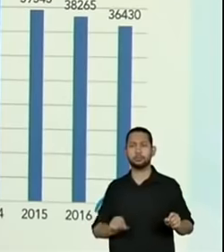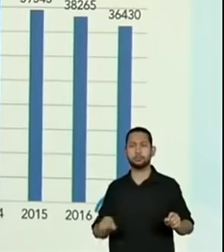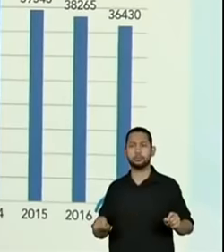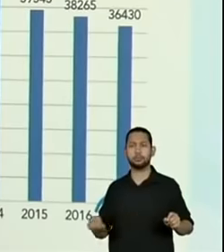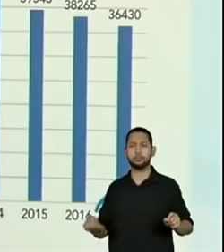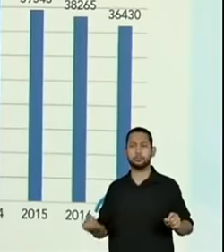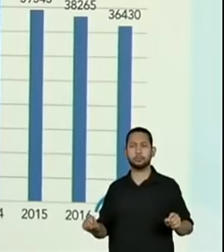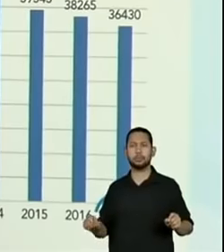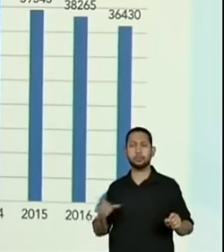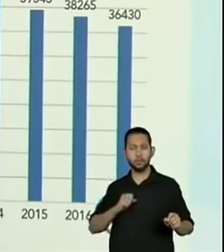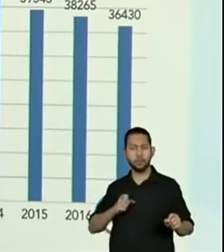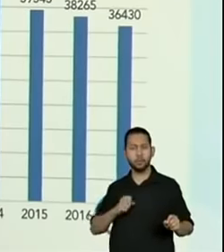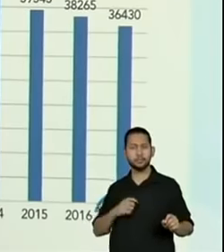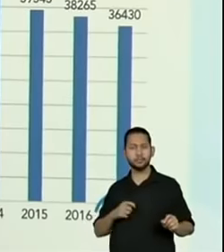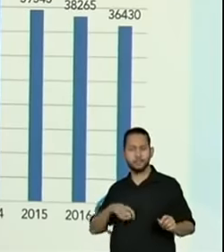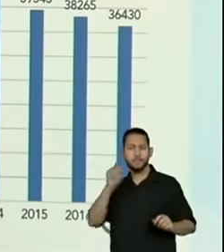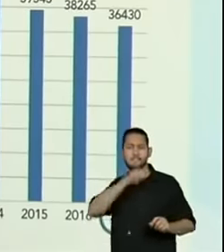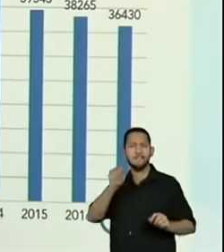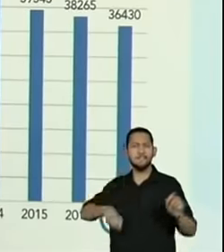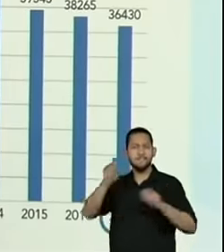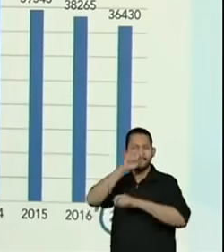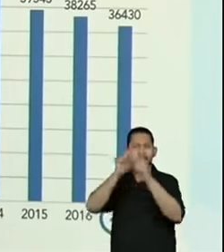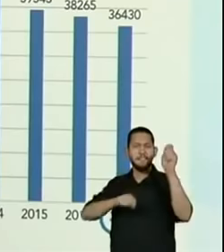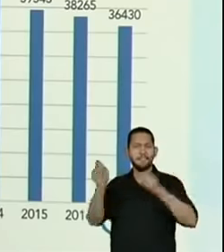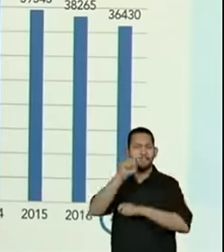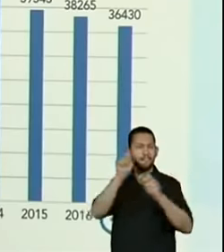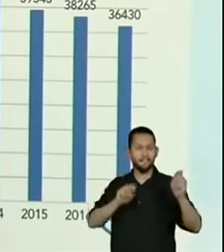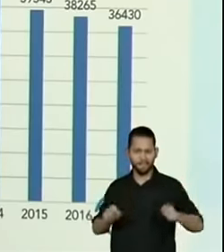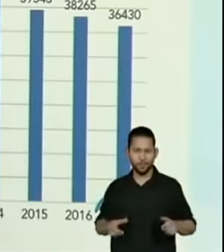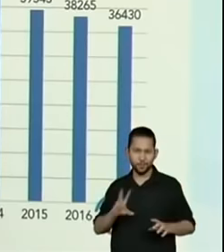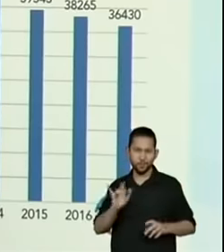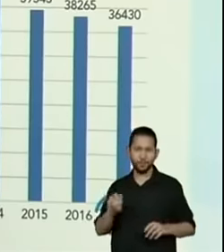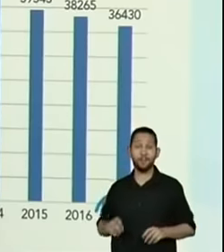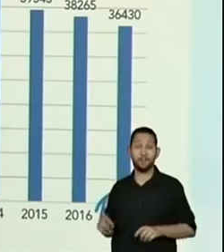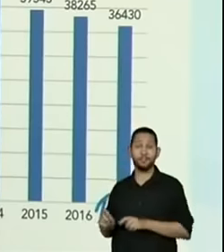sabem que eu gosto de rabiscar, né? Então, me deixa rabiscar. Vamos lá.